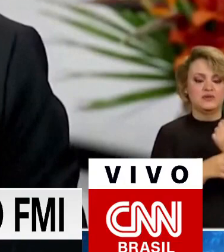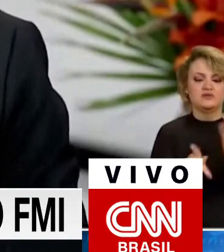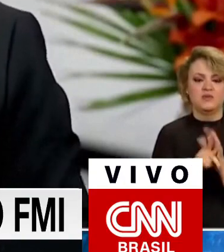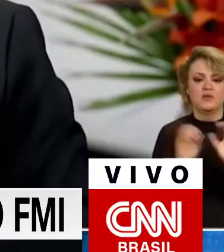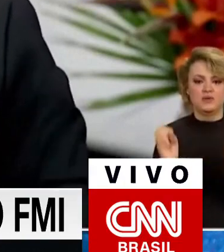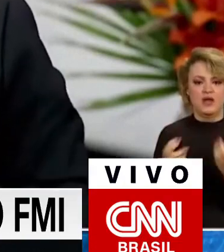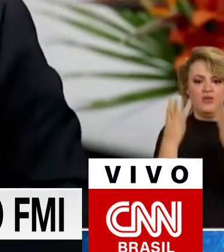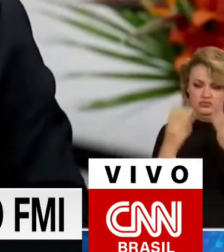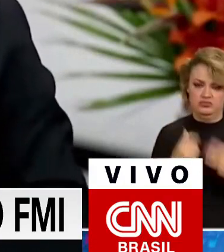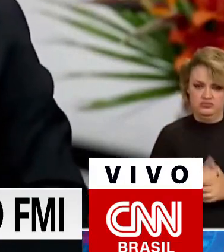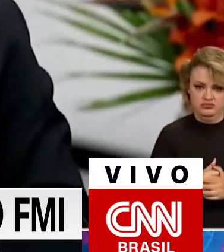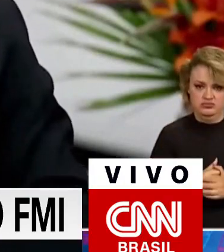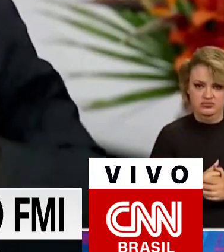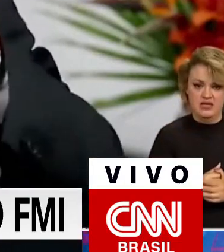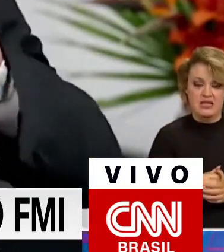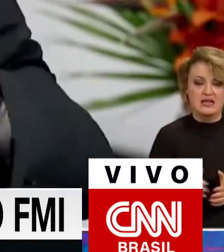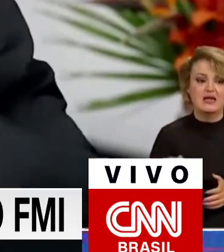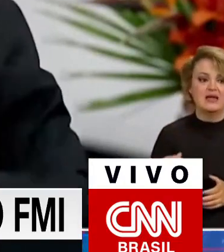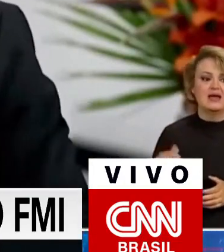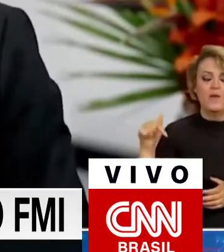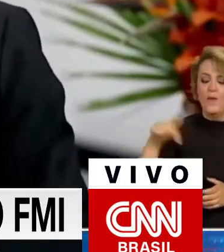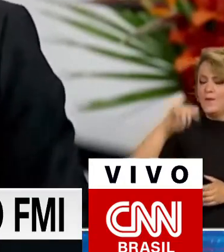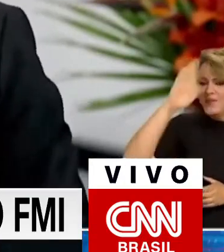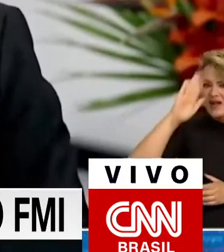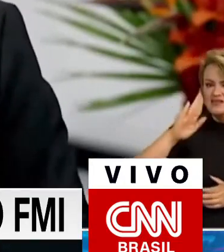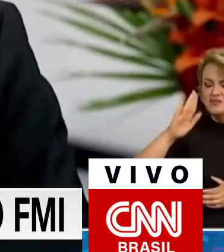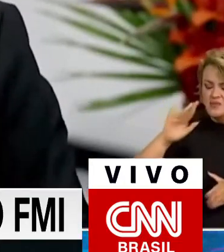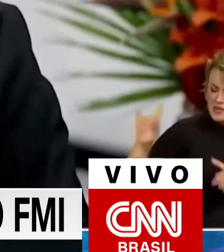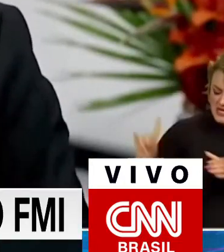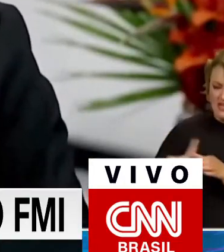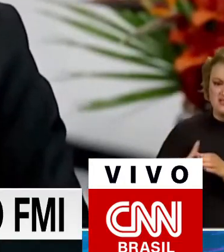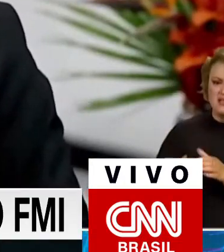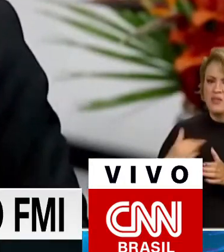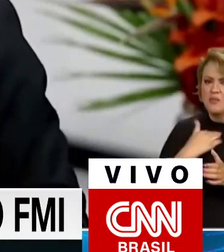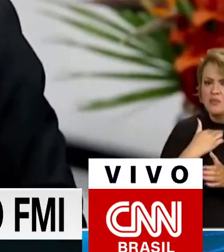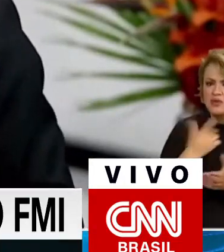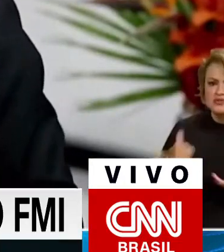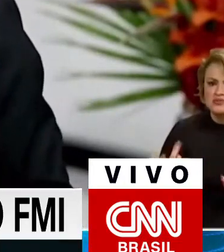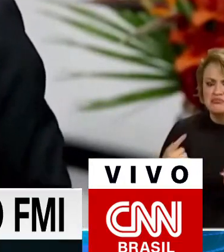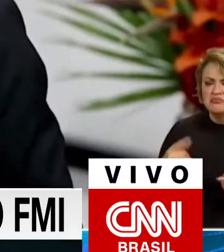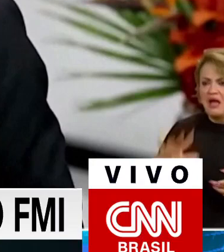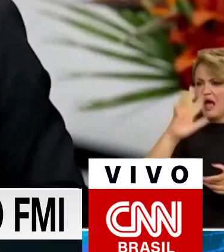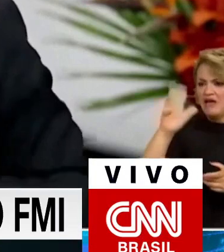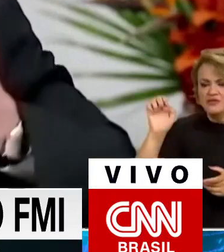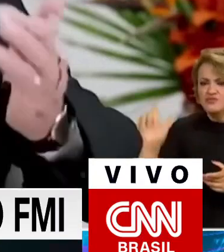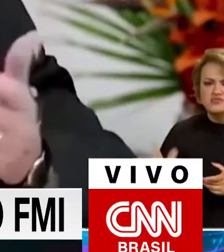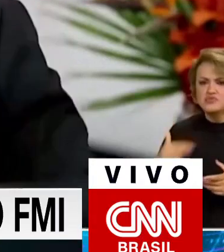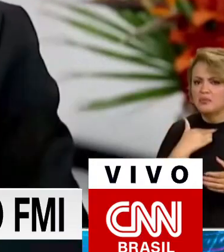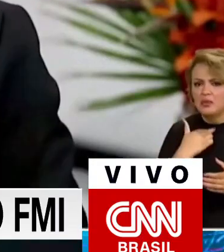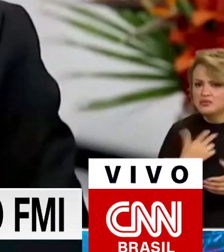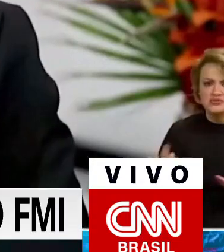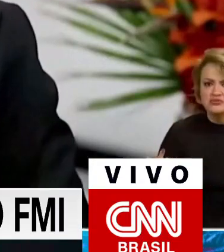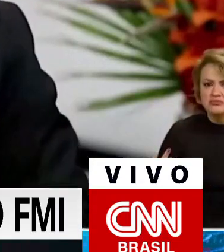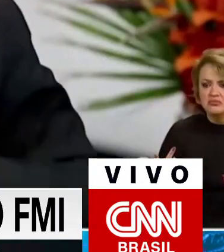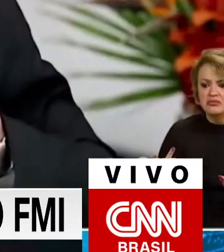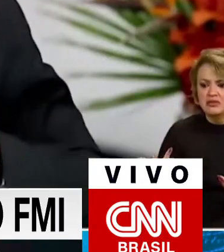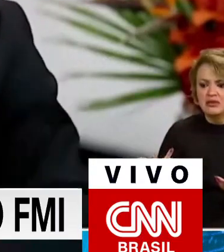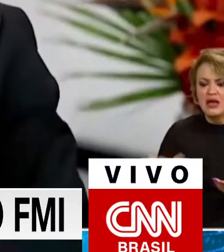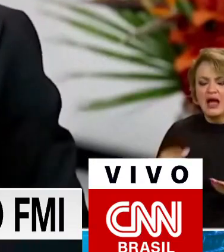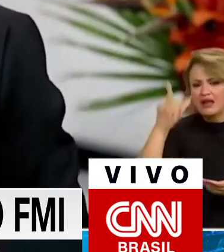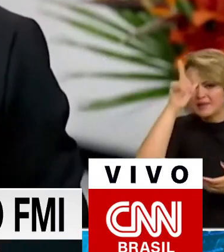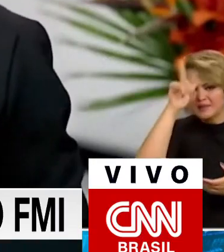foi em 2018, em 2019 teve a eleição, o Macri era candidato à reeleição, mas foi derrotado pelo Alberto Fernandes, que é o